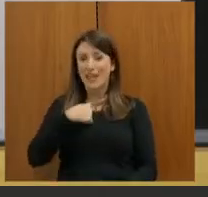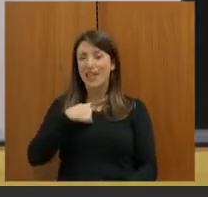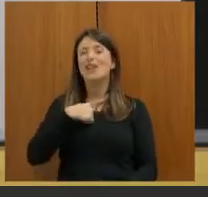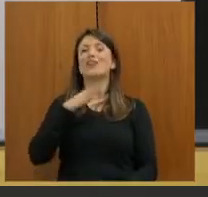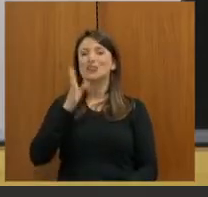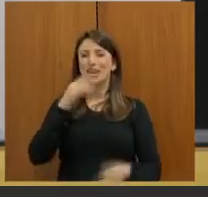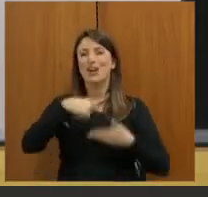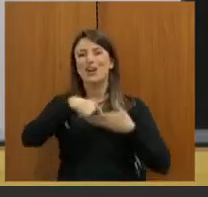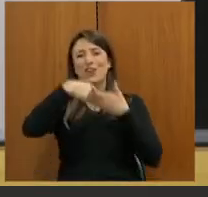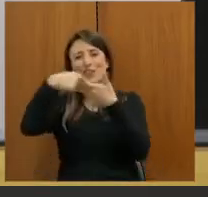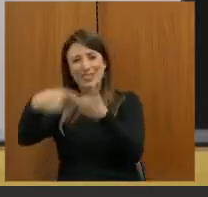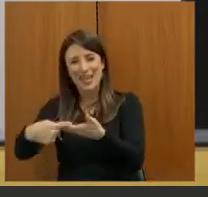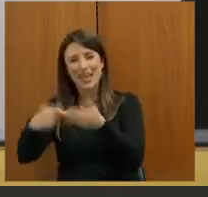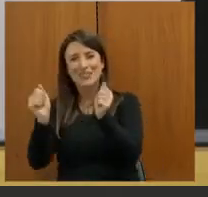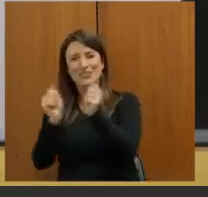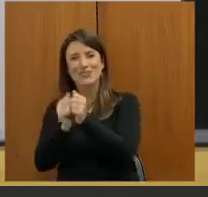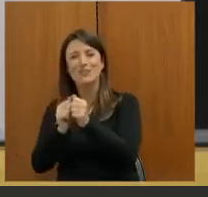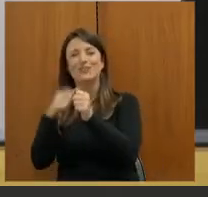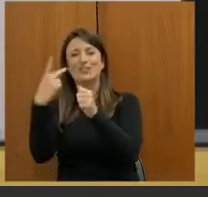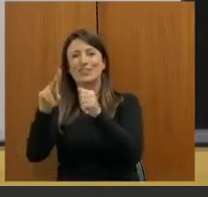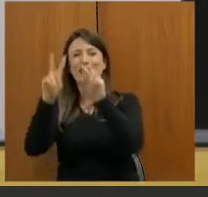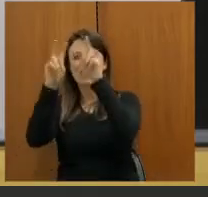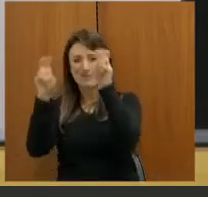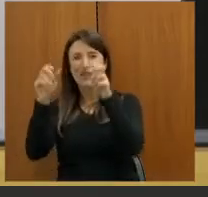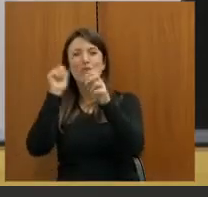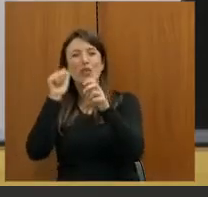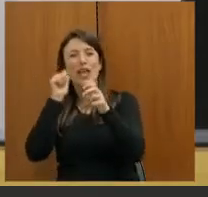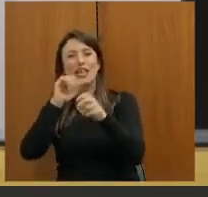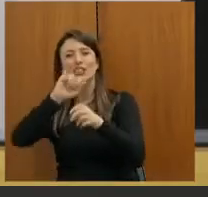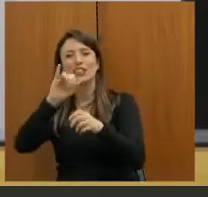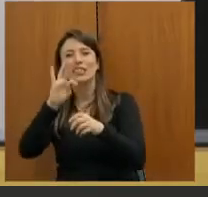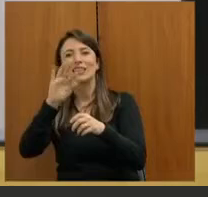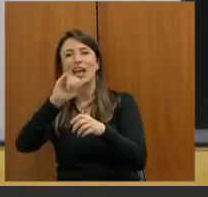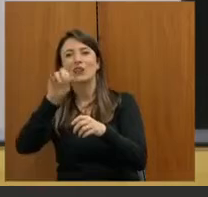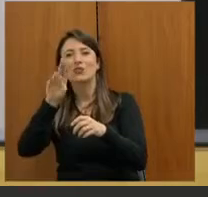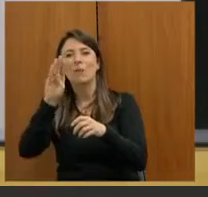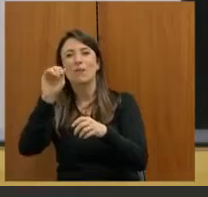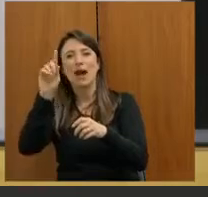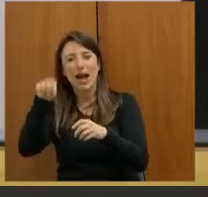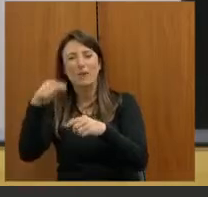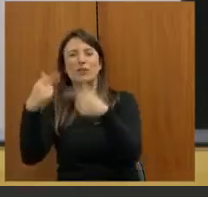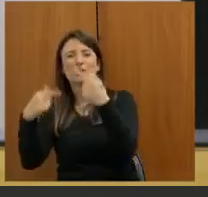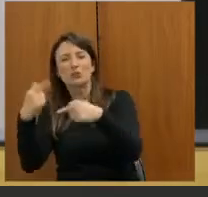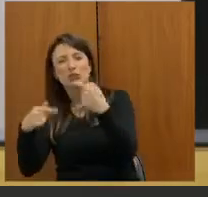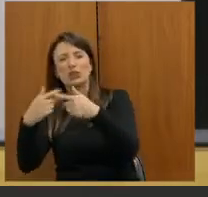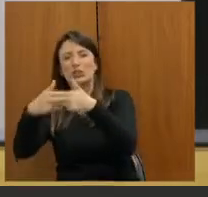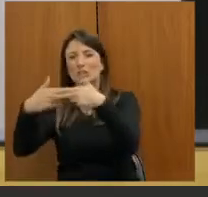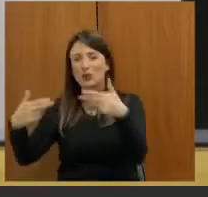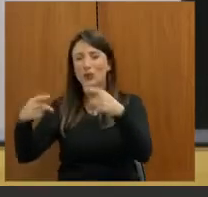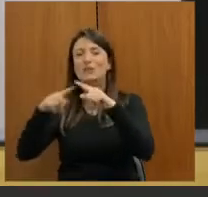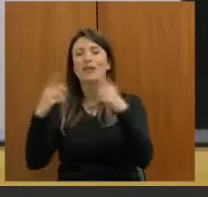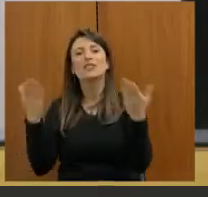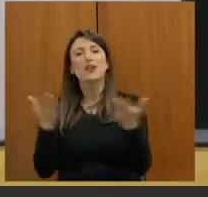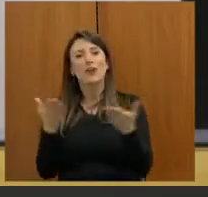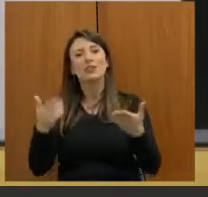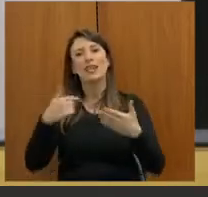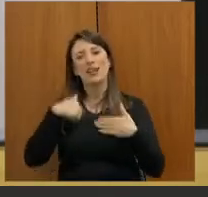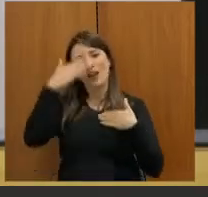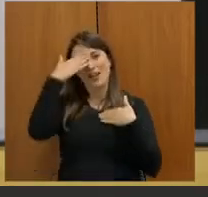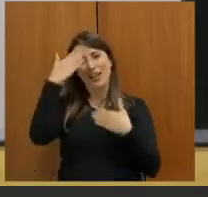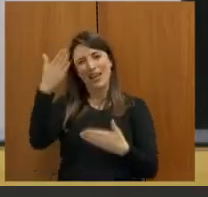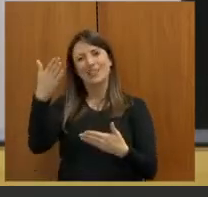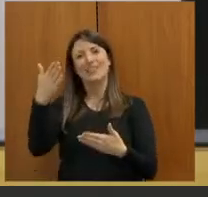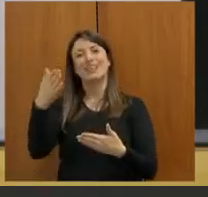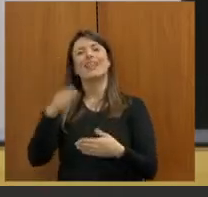vocês aí mulheres de Itajubá fazendo discussão da violência política hoje é um prazer imenso poder retribuir aí o convite da